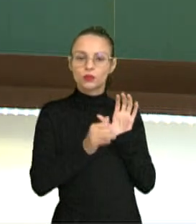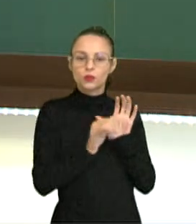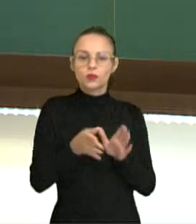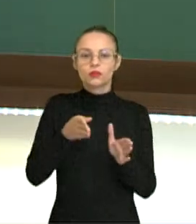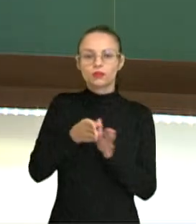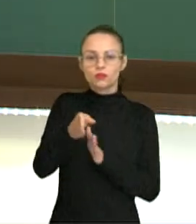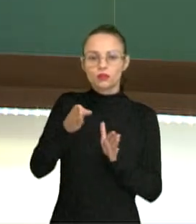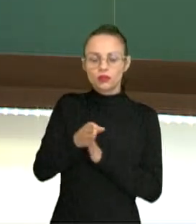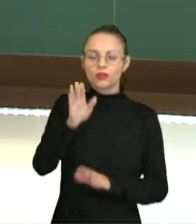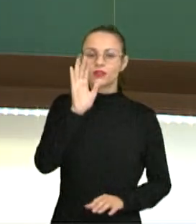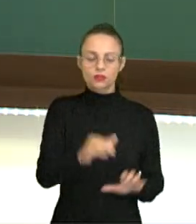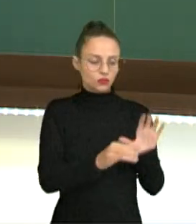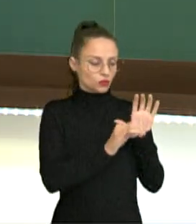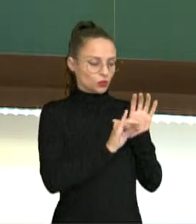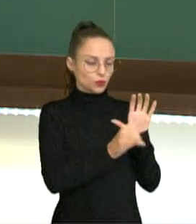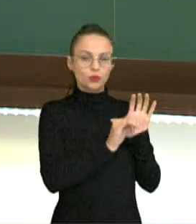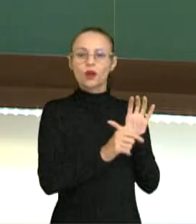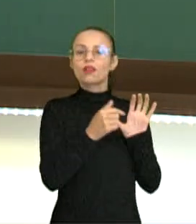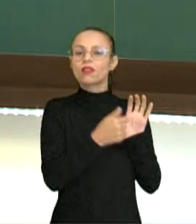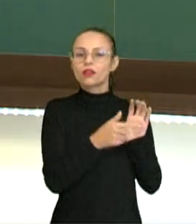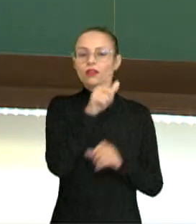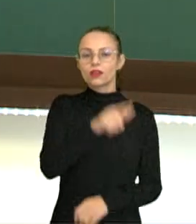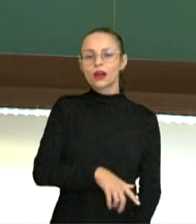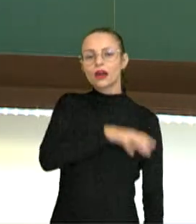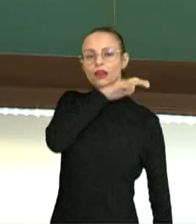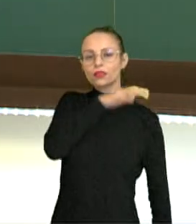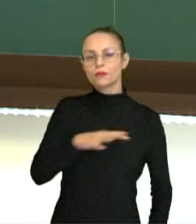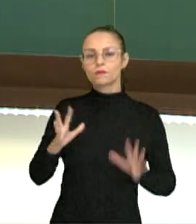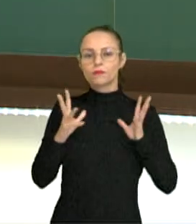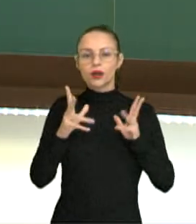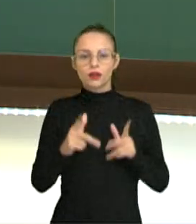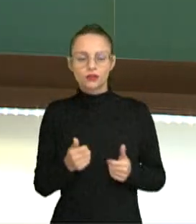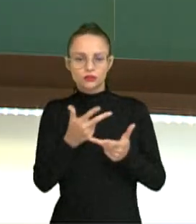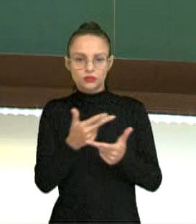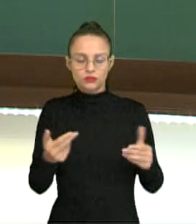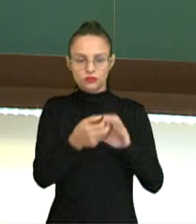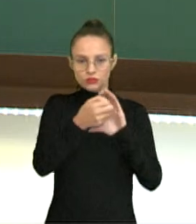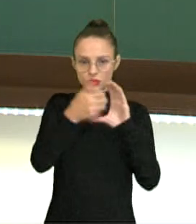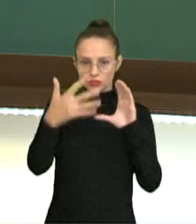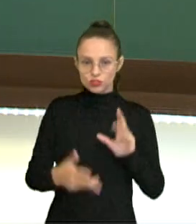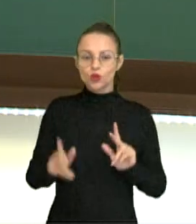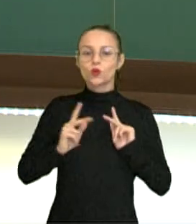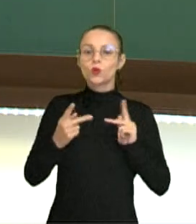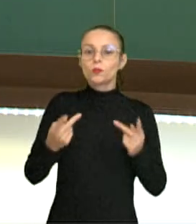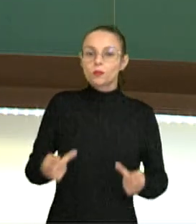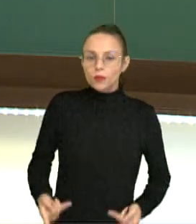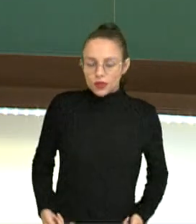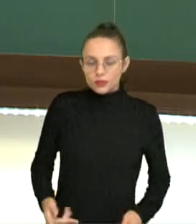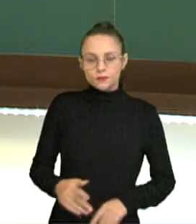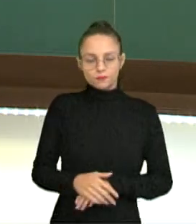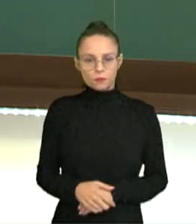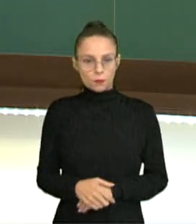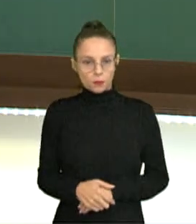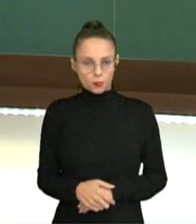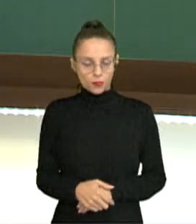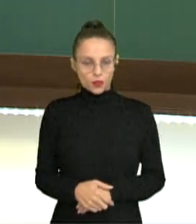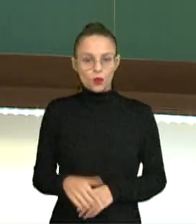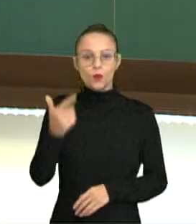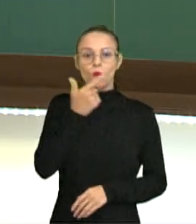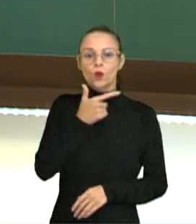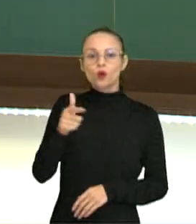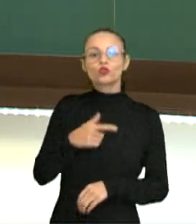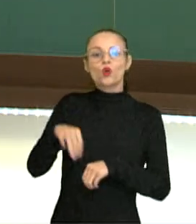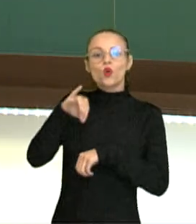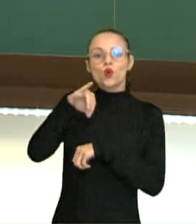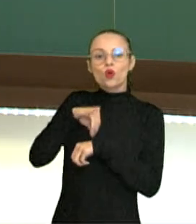os animais têm atitudes e se comportam com características humanas. No apólogo são